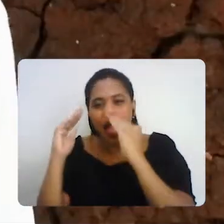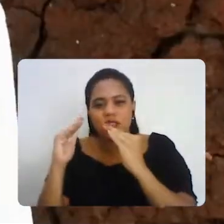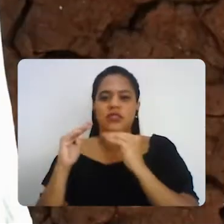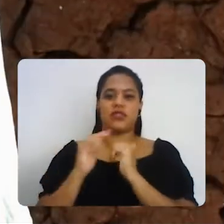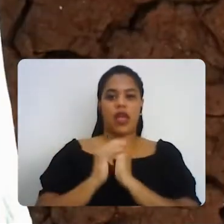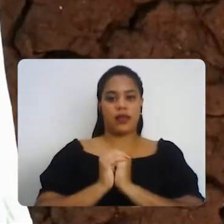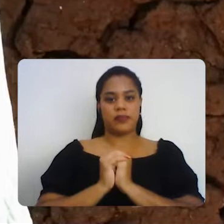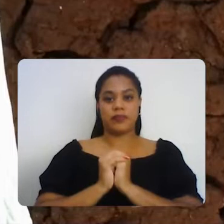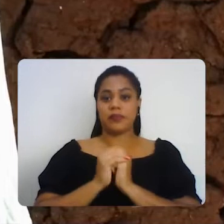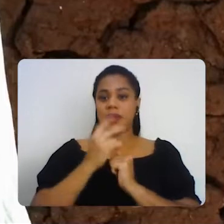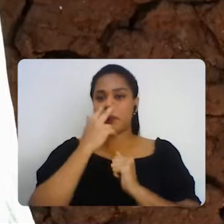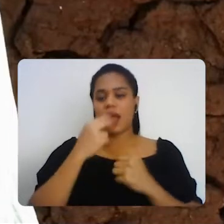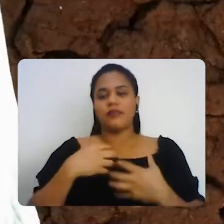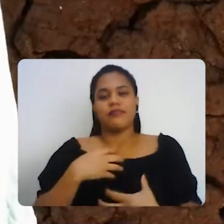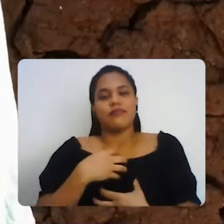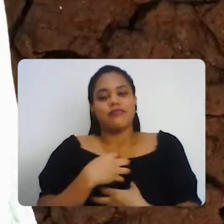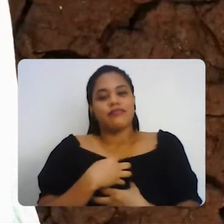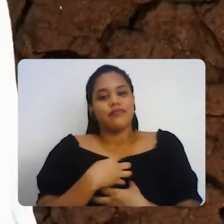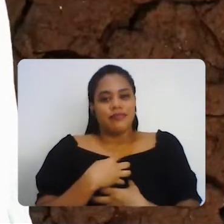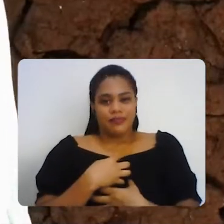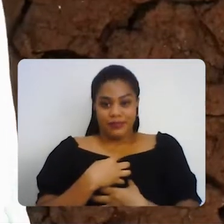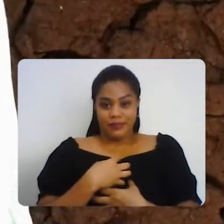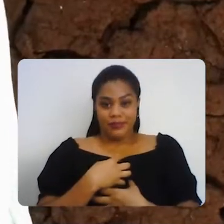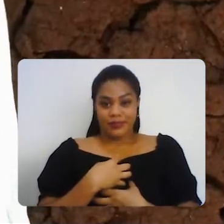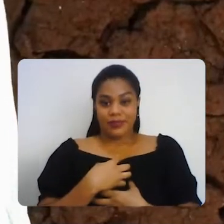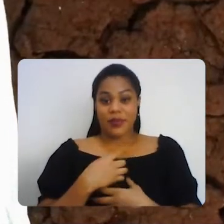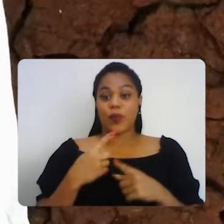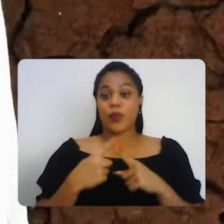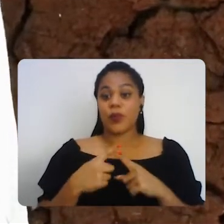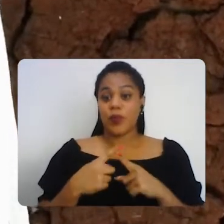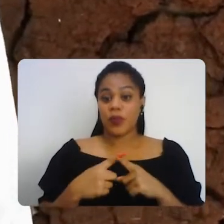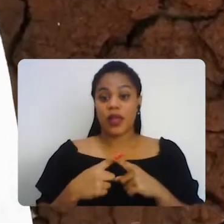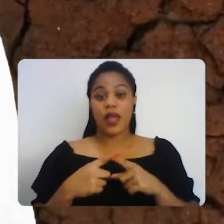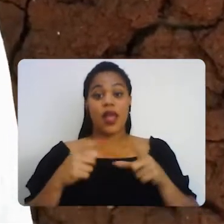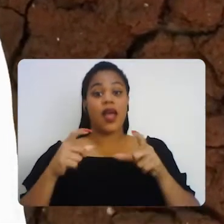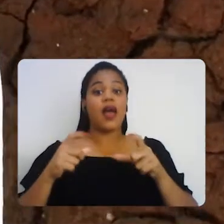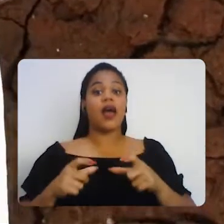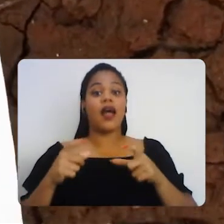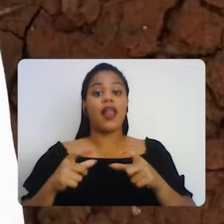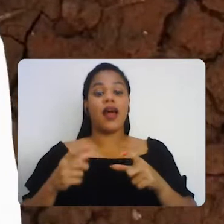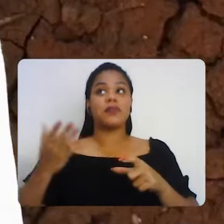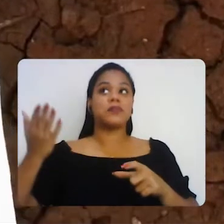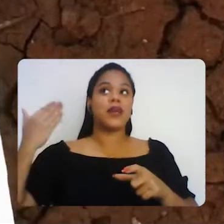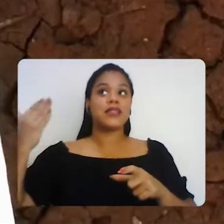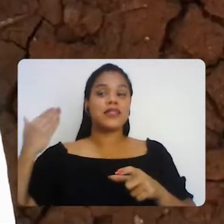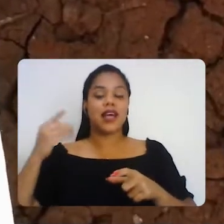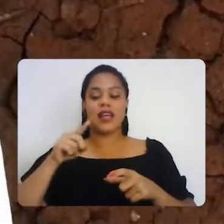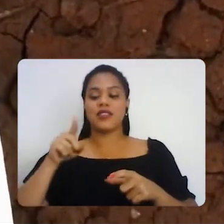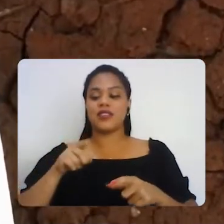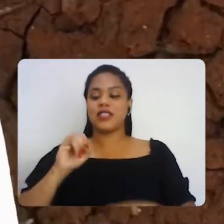baixinha. Isso aqui para mim é muito inspirador, porque esse é o ambiente em que